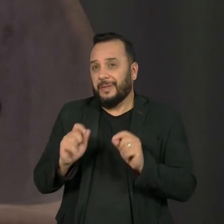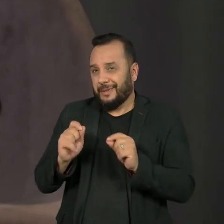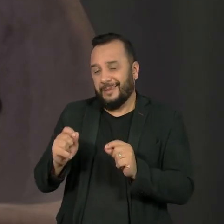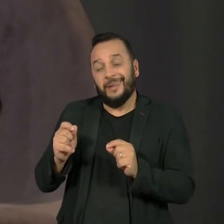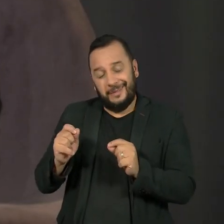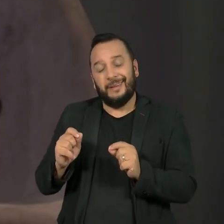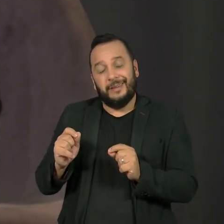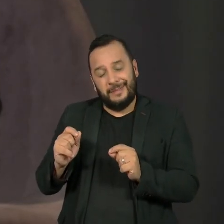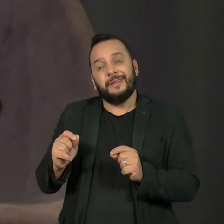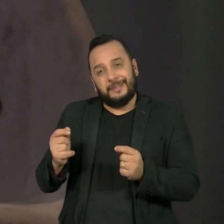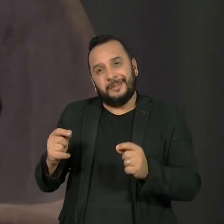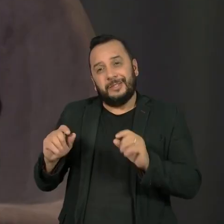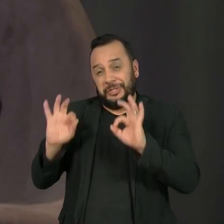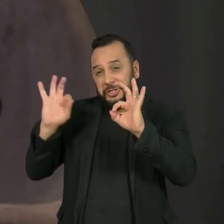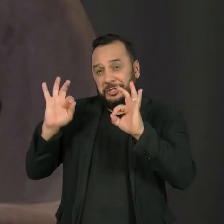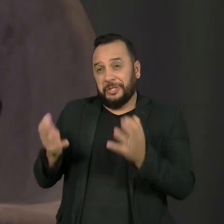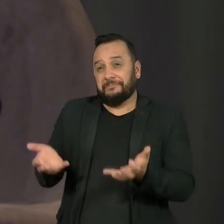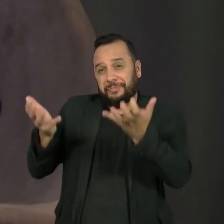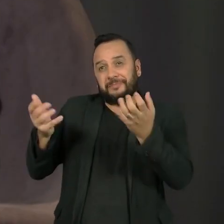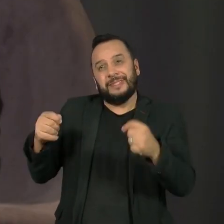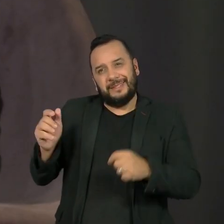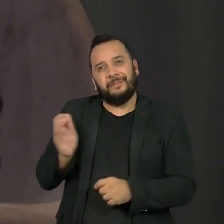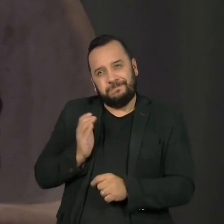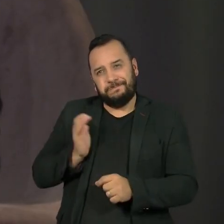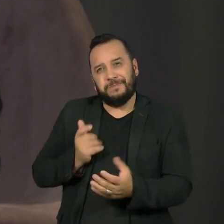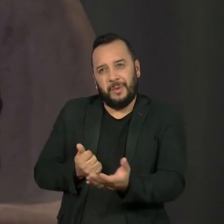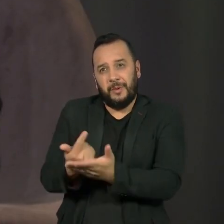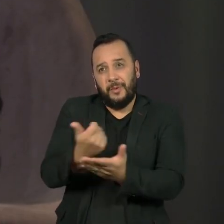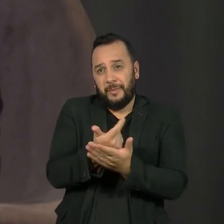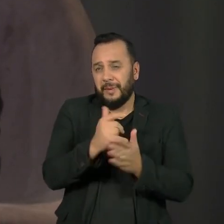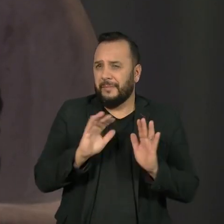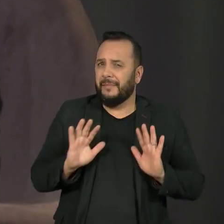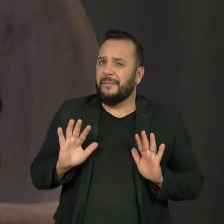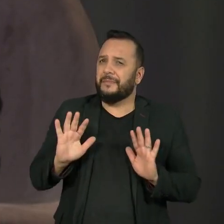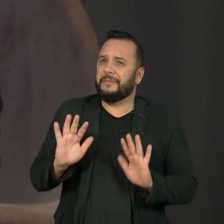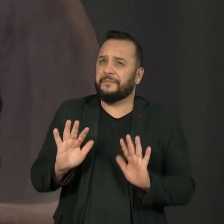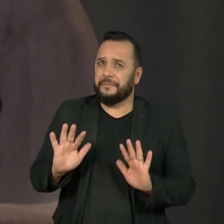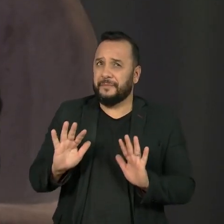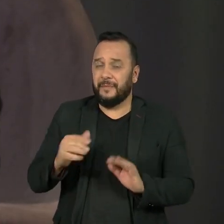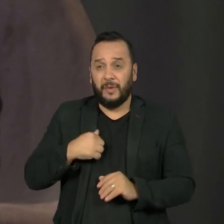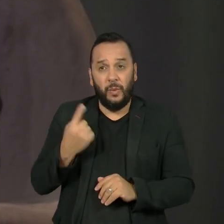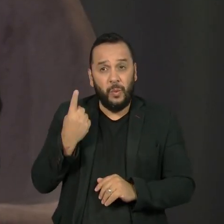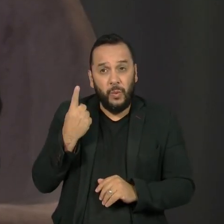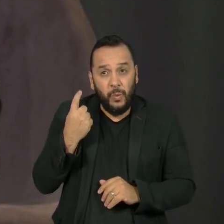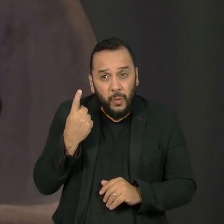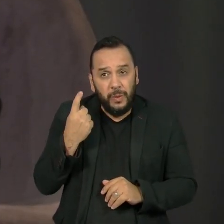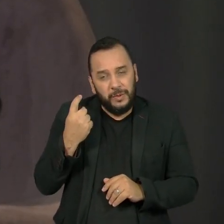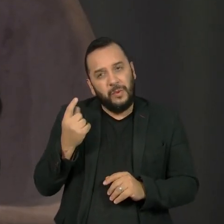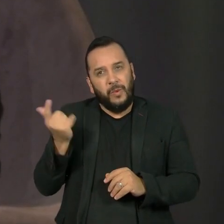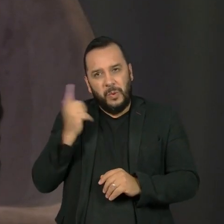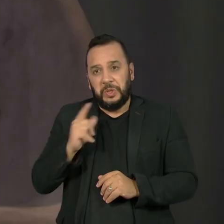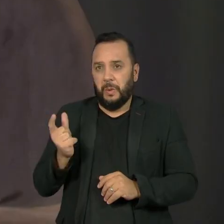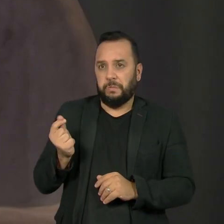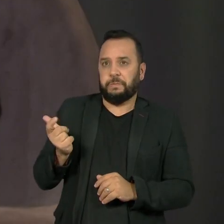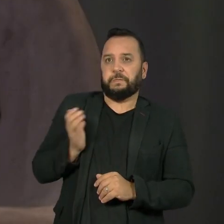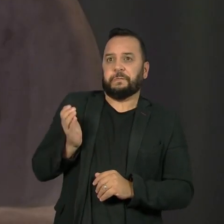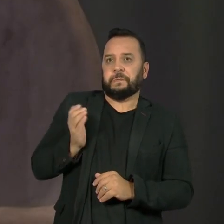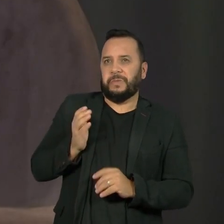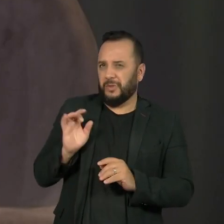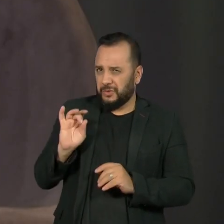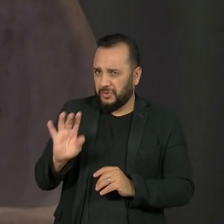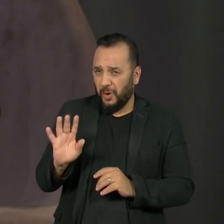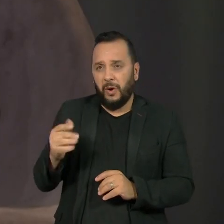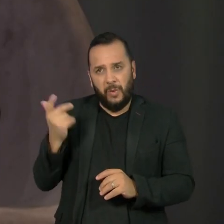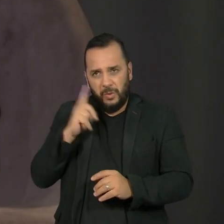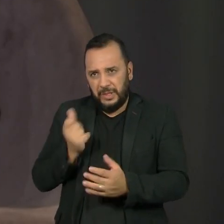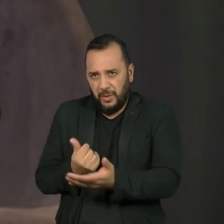preciso ter poder aquisitivo para poder acessá-los. Né? Mas isso não é o único fator que vai garantir a ascensão, o poder de